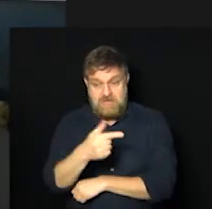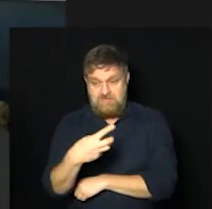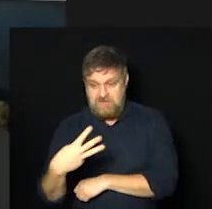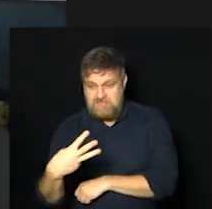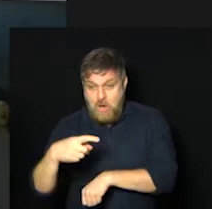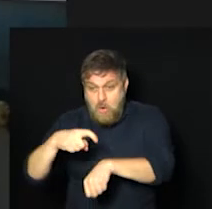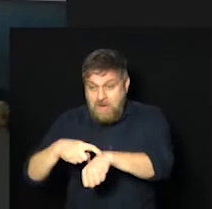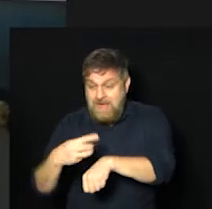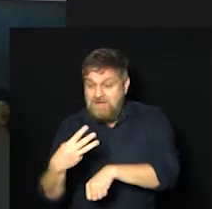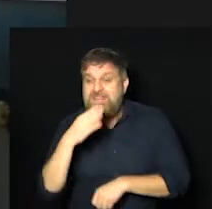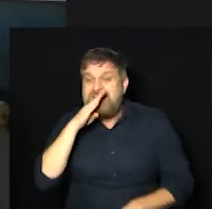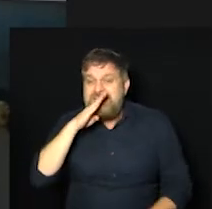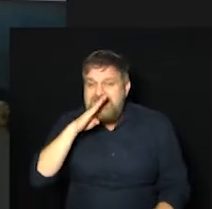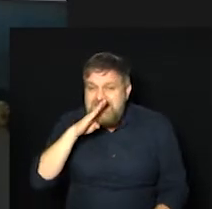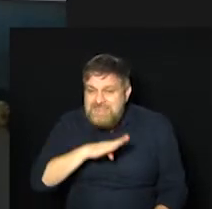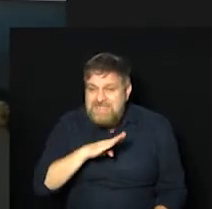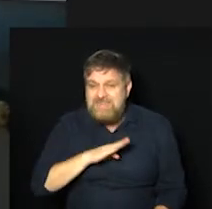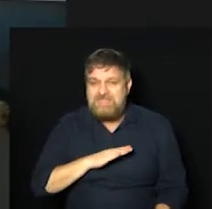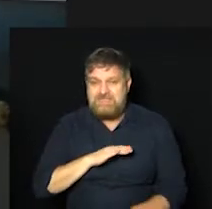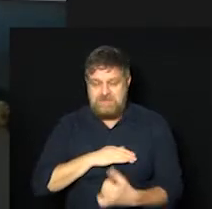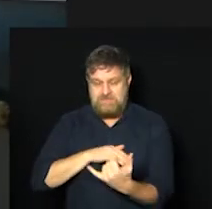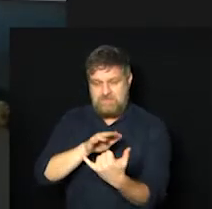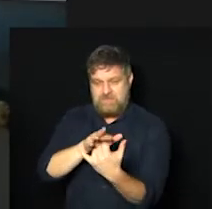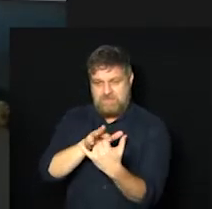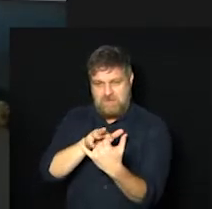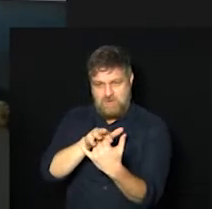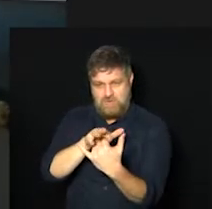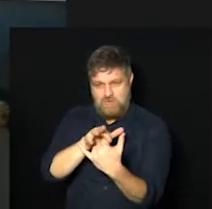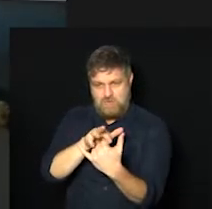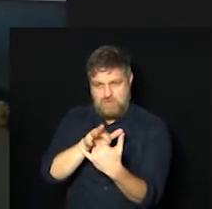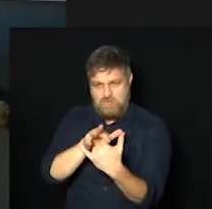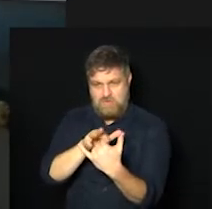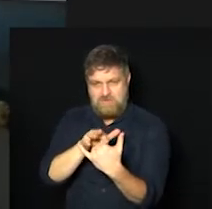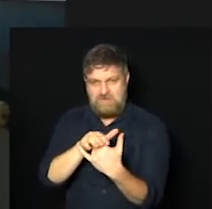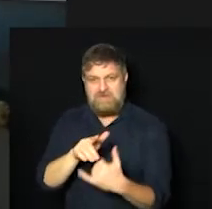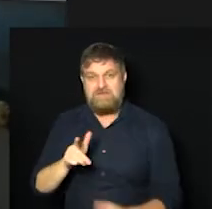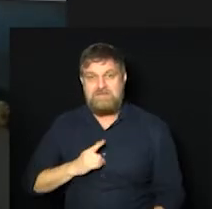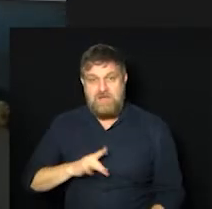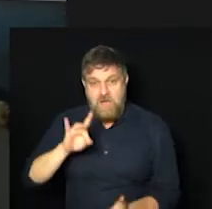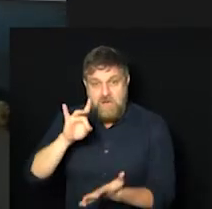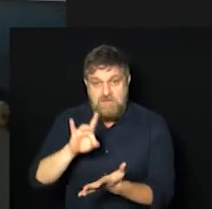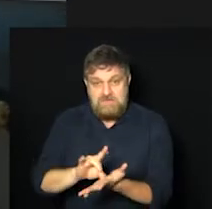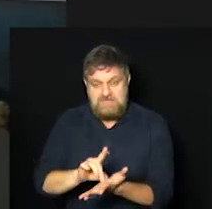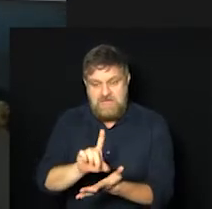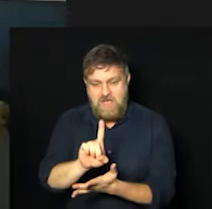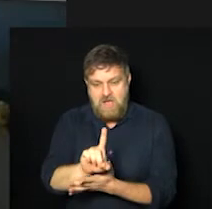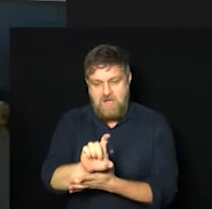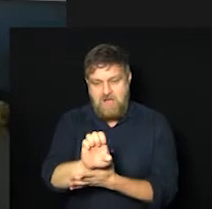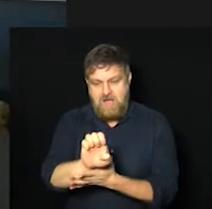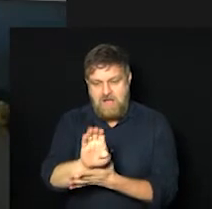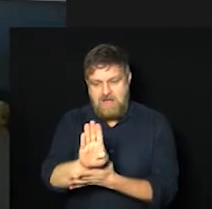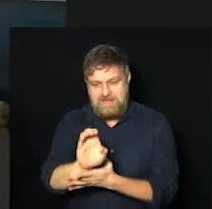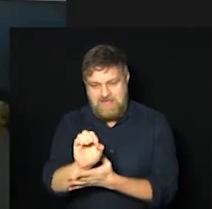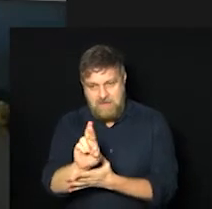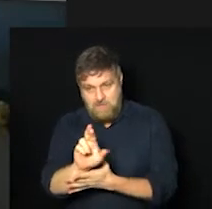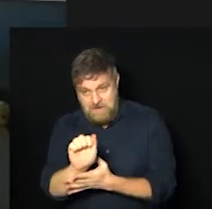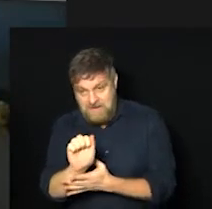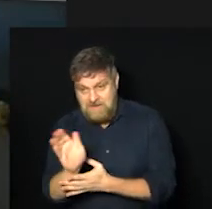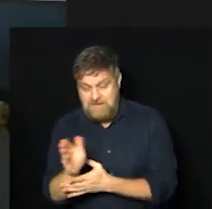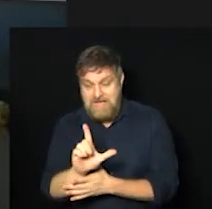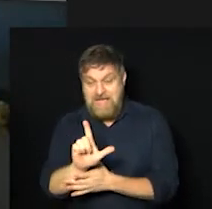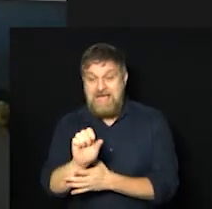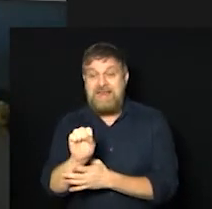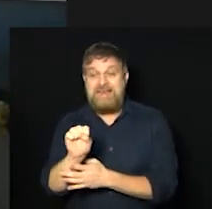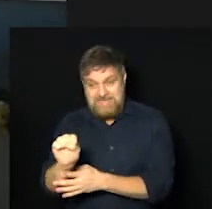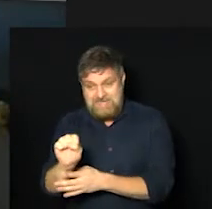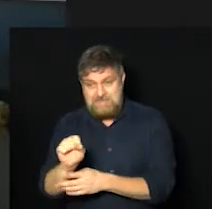às 15 horas. Pelo meu canal do YouTube, oficial, Débora Liss Oficial é o nome do canal, pode procurar